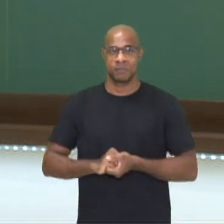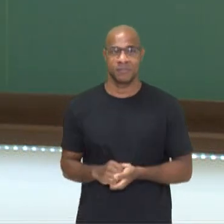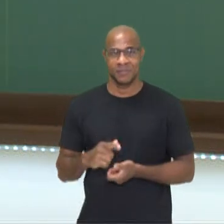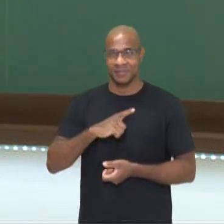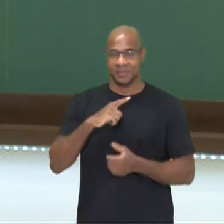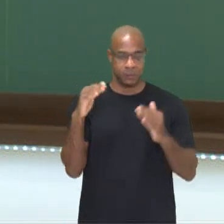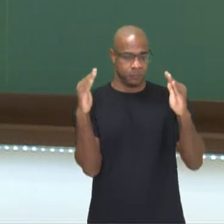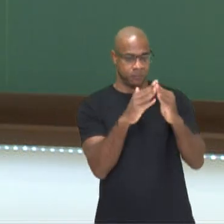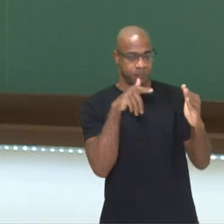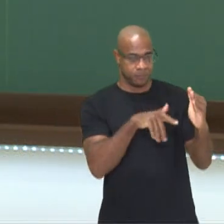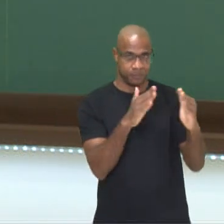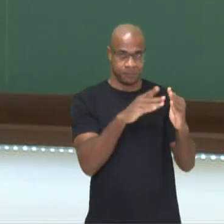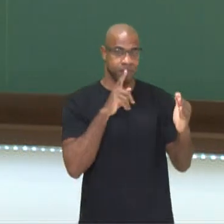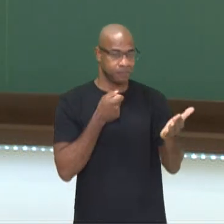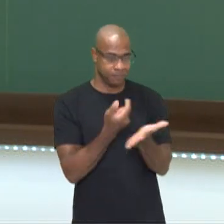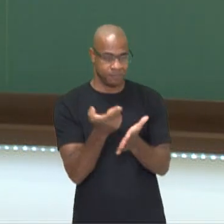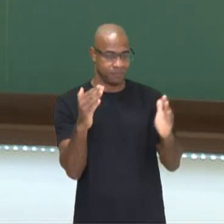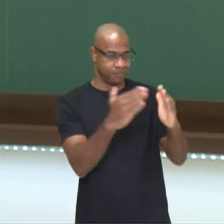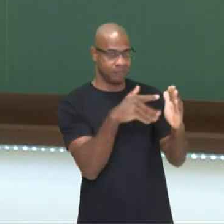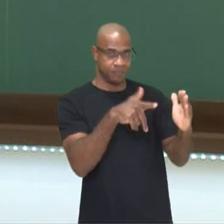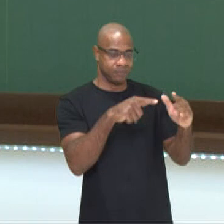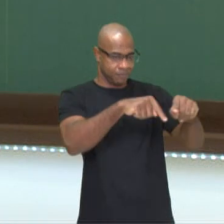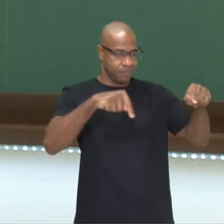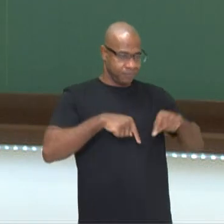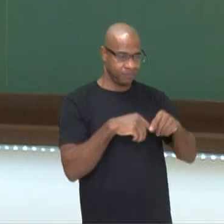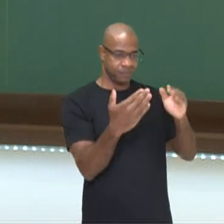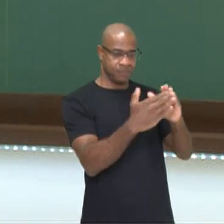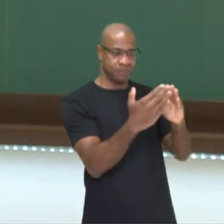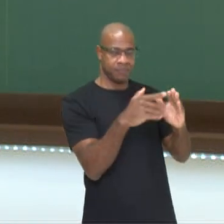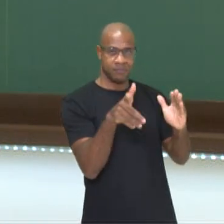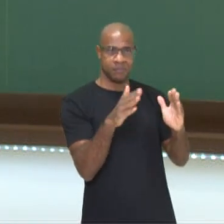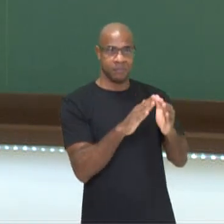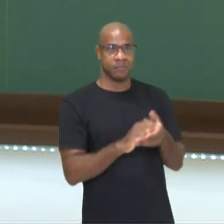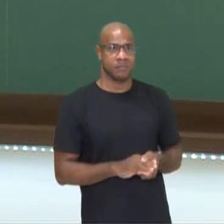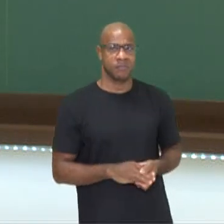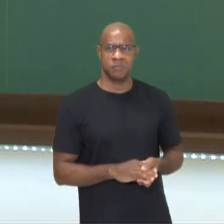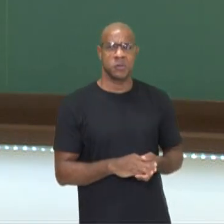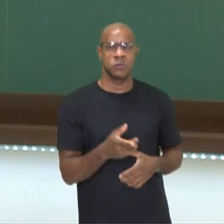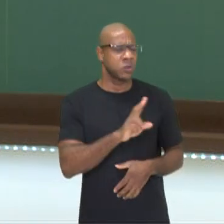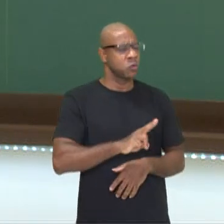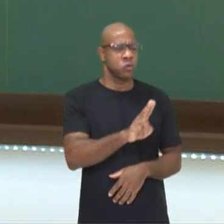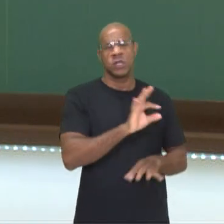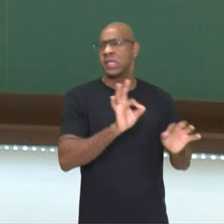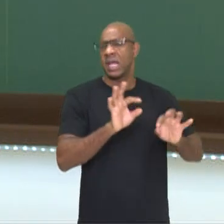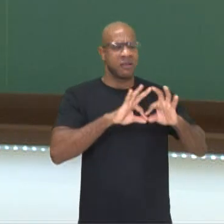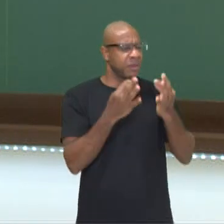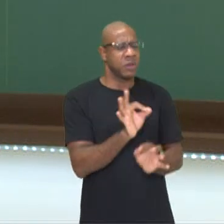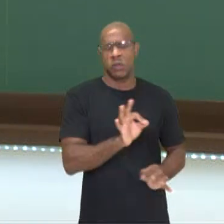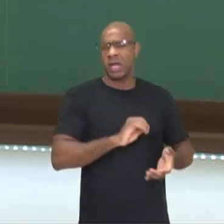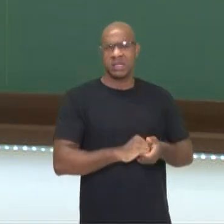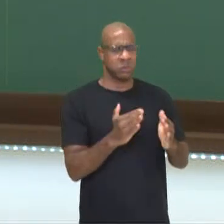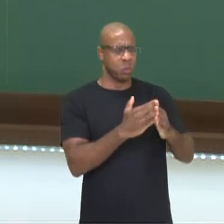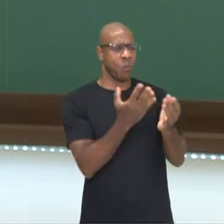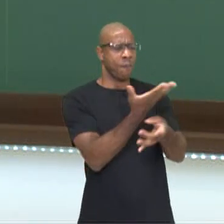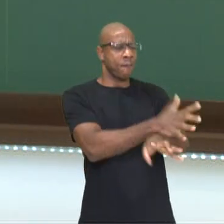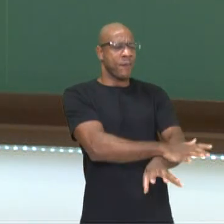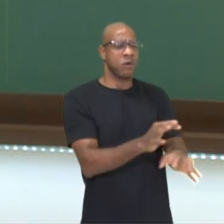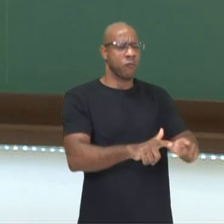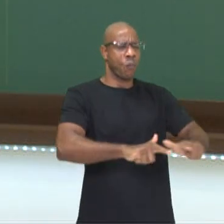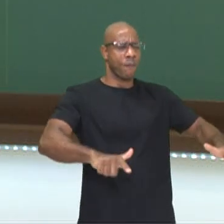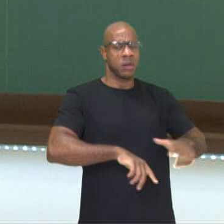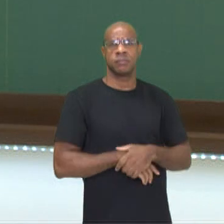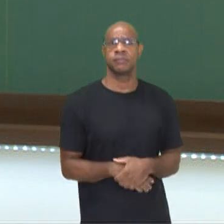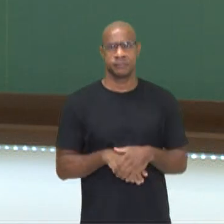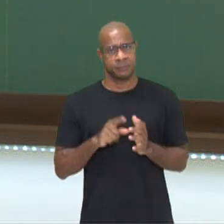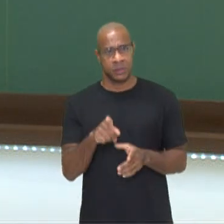uma casa, tá? Aí no seu quintal, uma casa que não está sendo utilizada pela sua família. Então, o que vai acontecer?